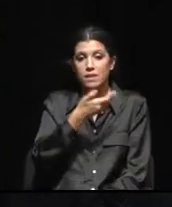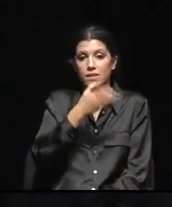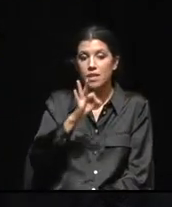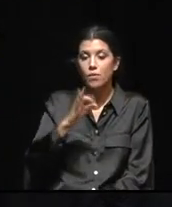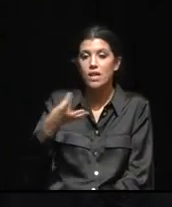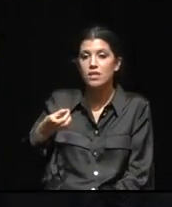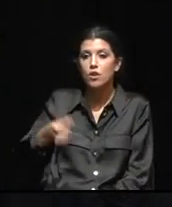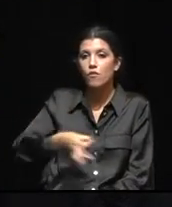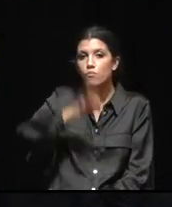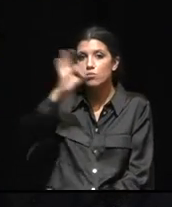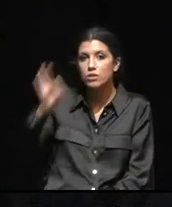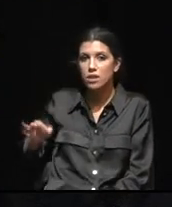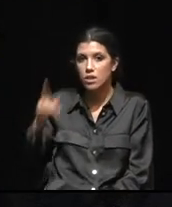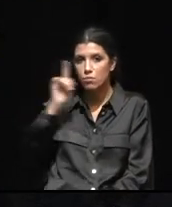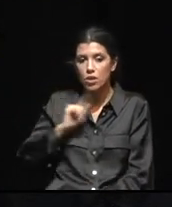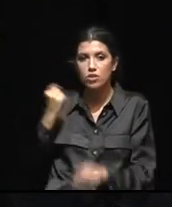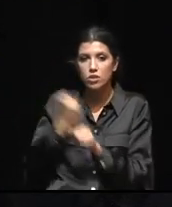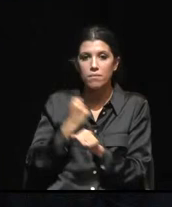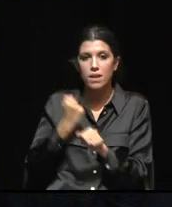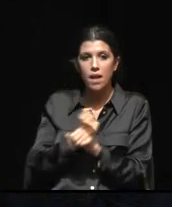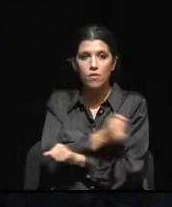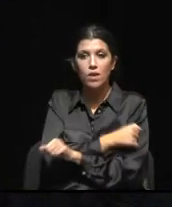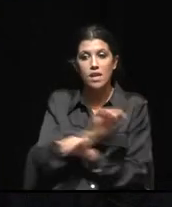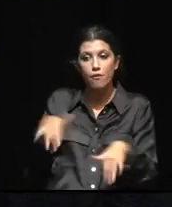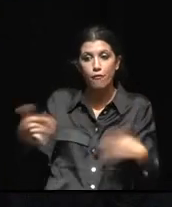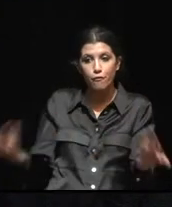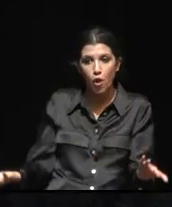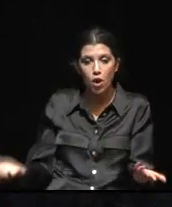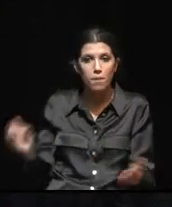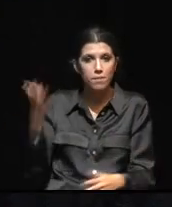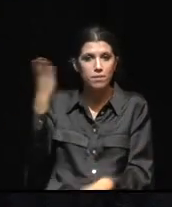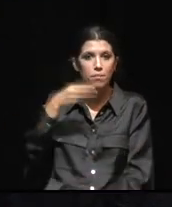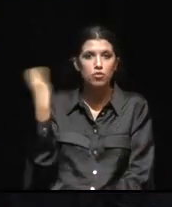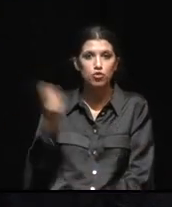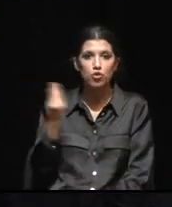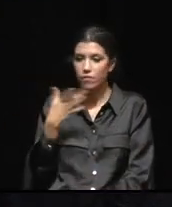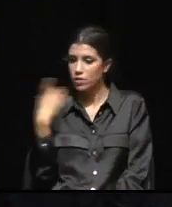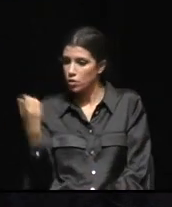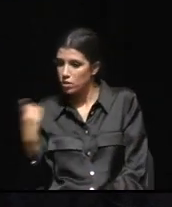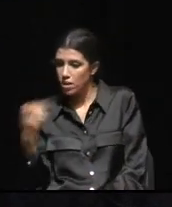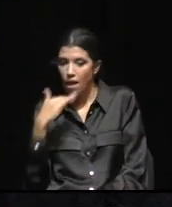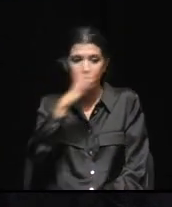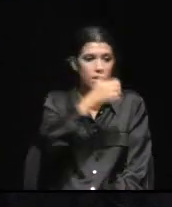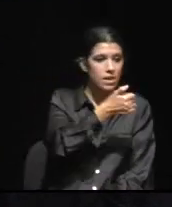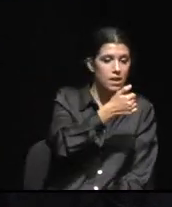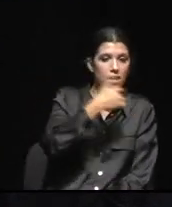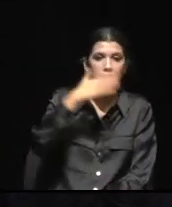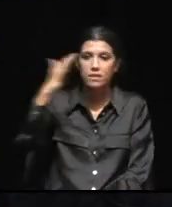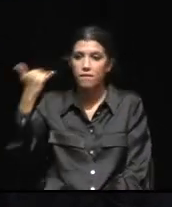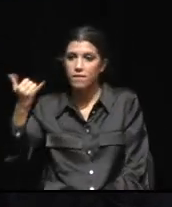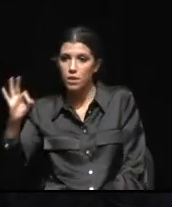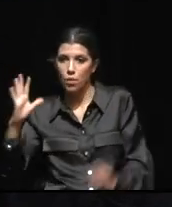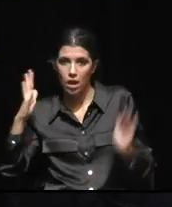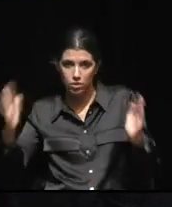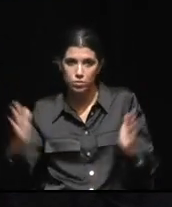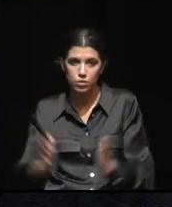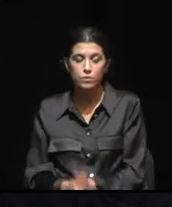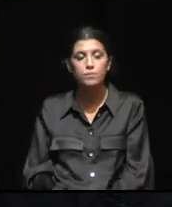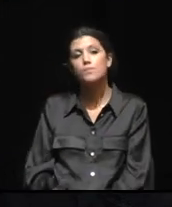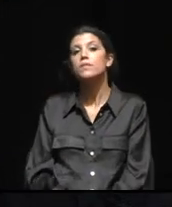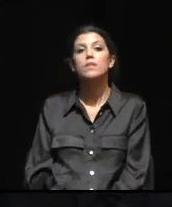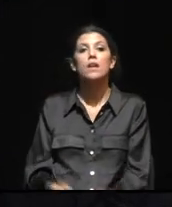19% das mulheres trabalhavam fora de casa principalmente jovens solteiras entre os 15 e os 24 anos os